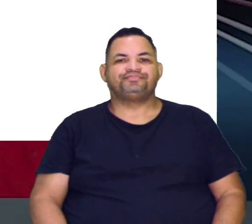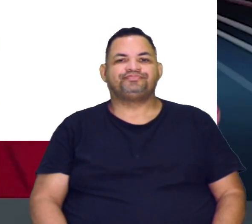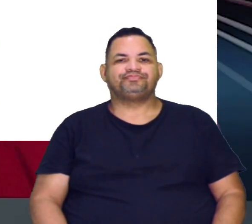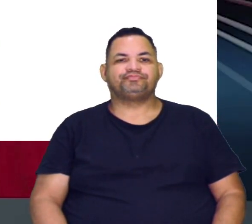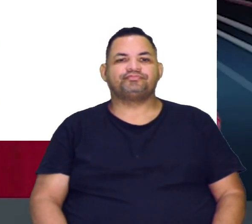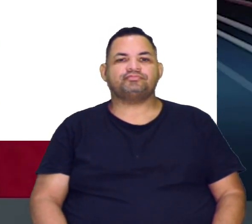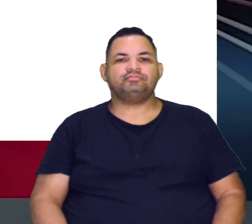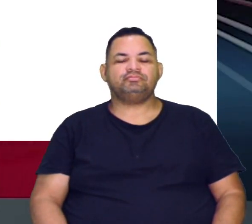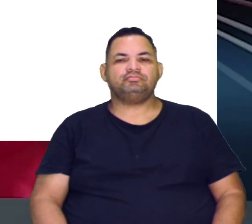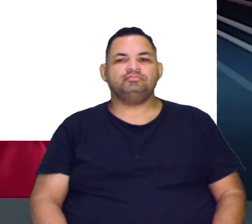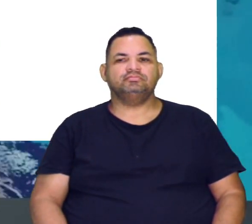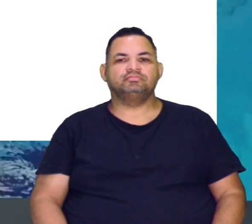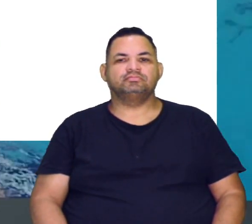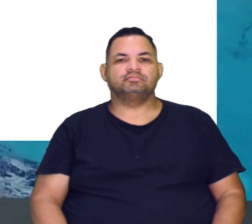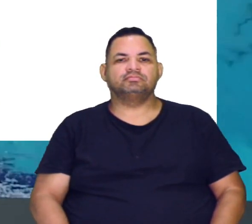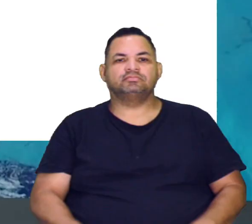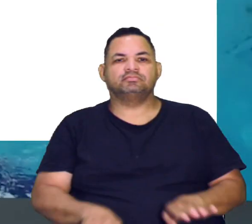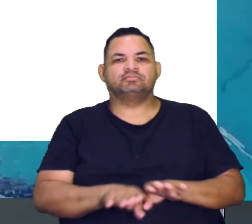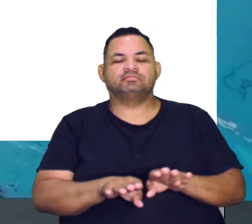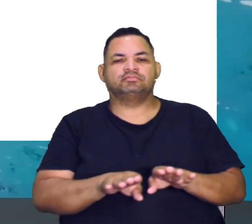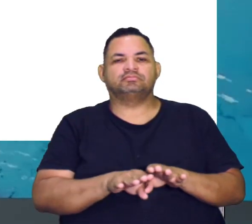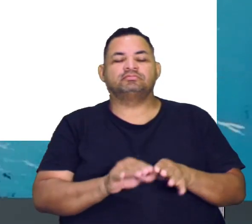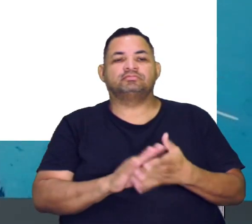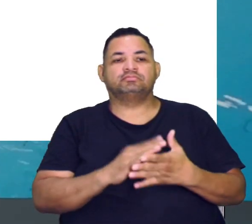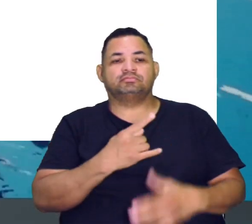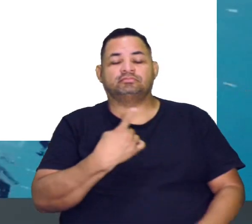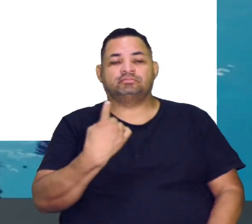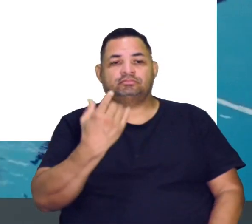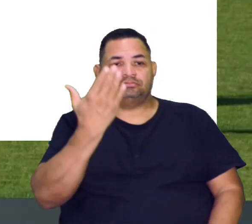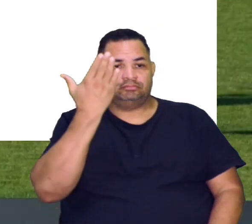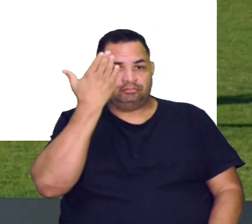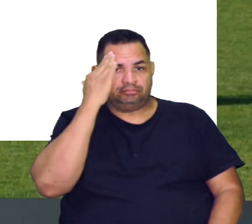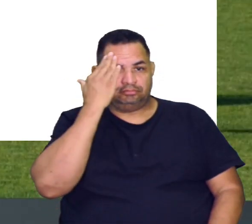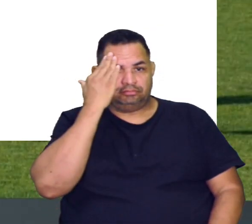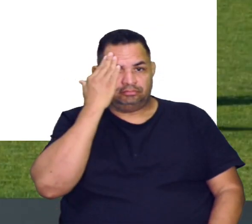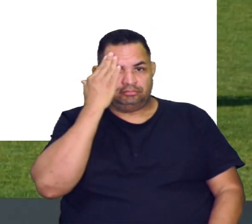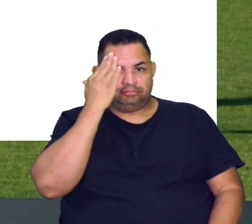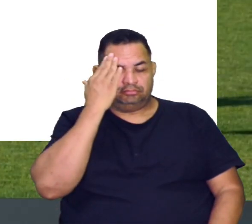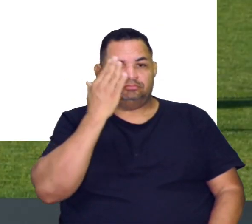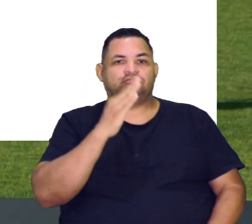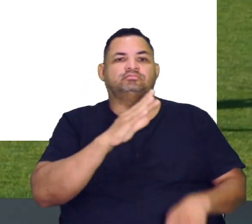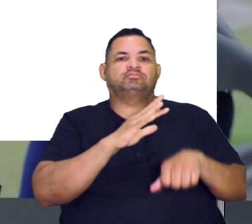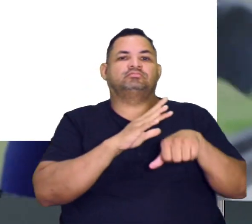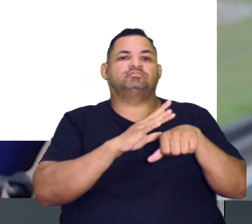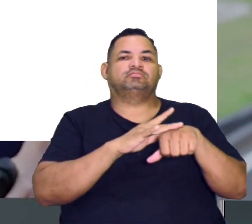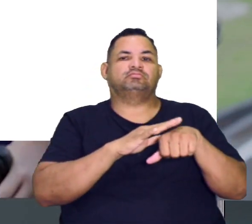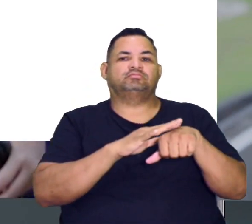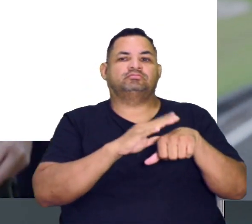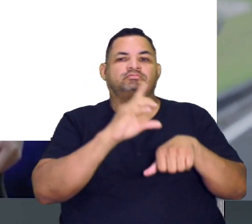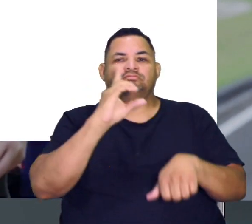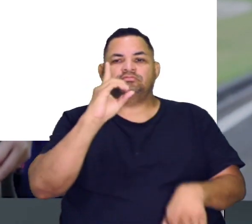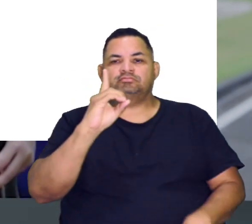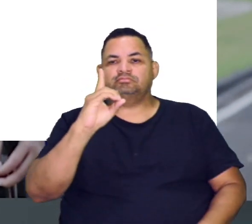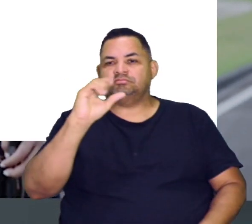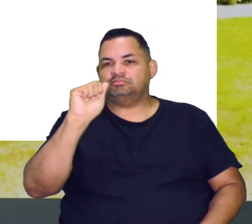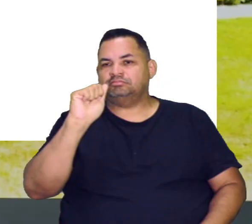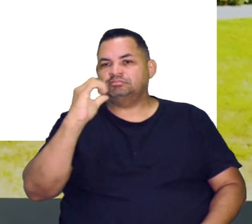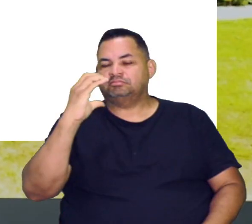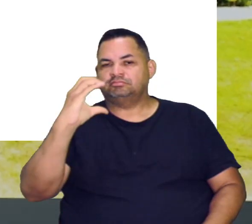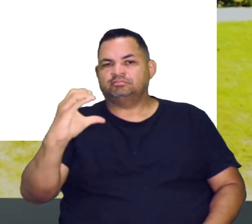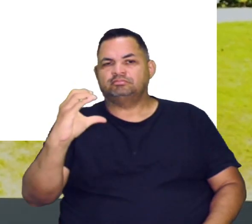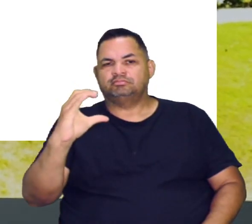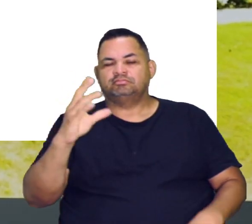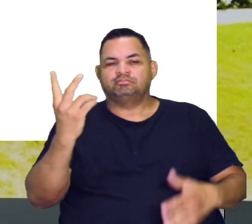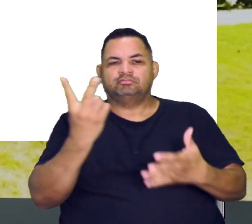doenças cardiovasculares, a gente já entendeu que a doença arterial, né, ou DAC, ela vai